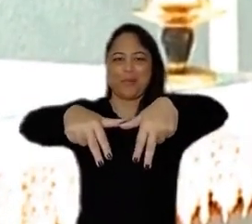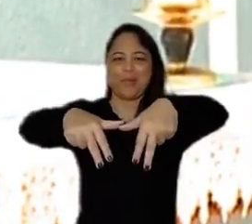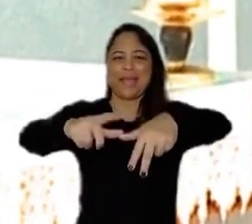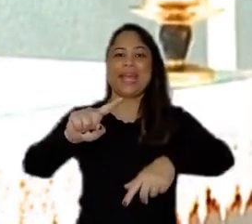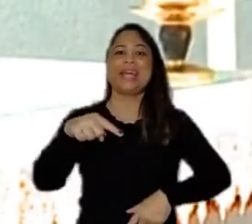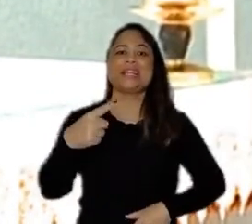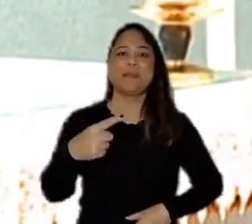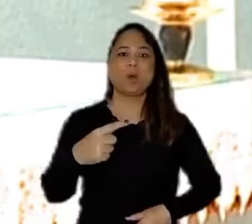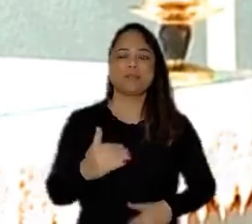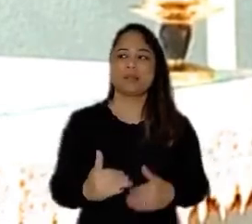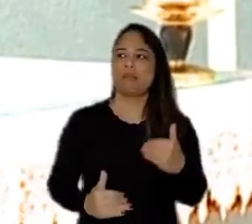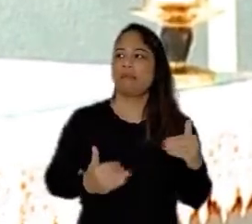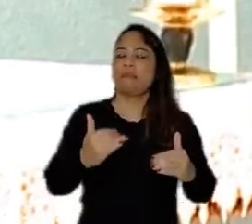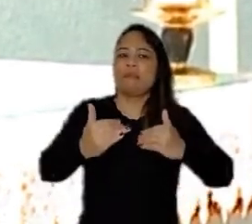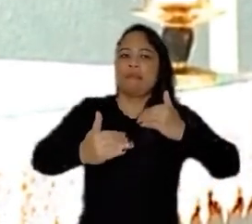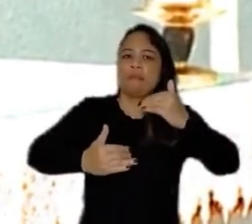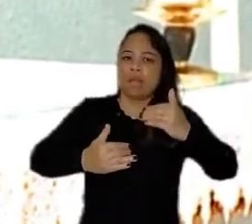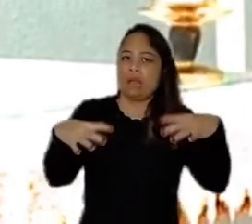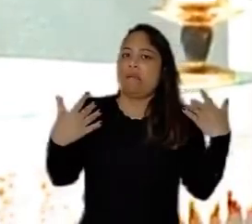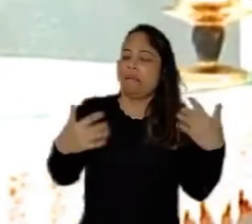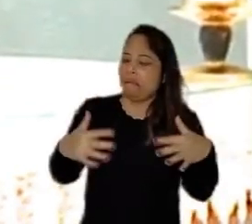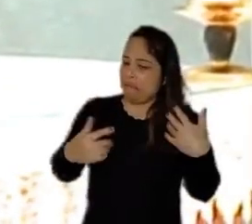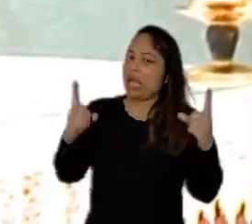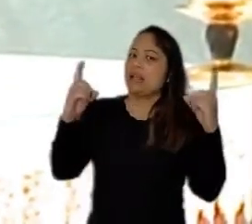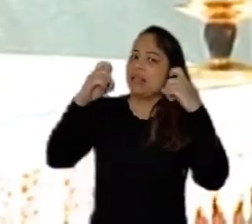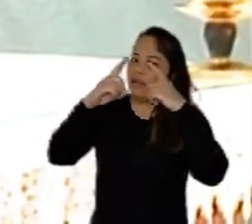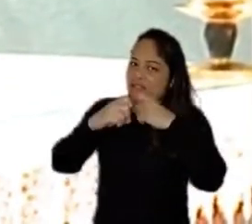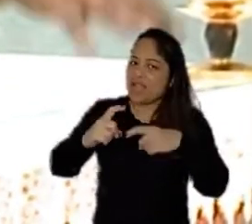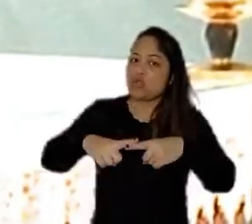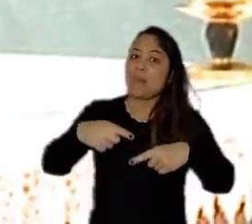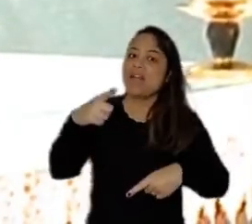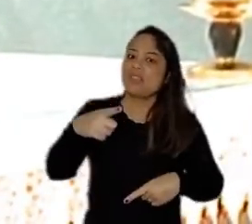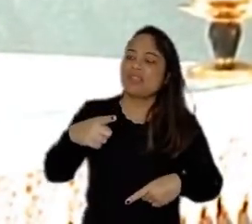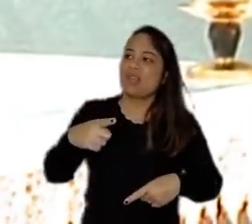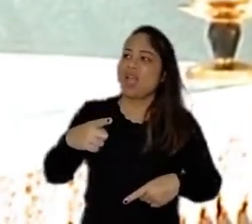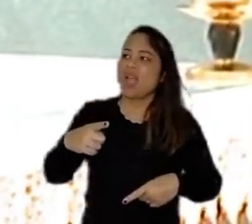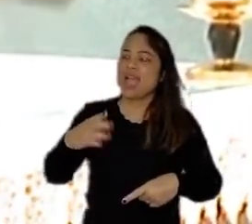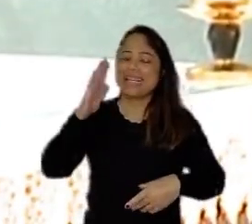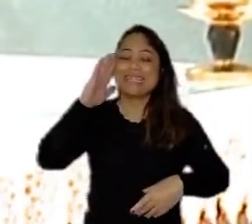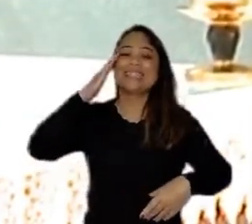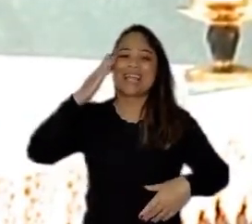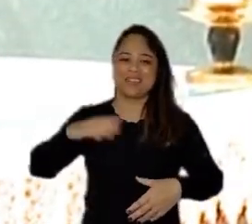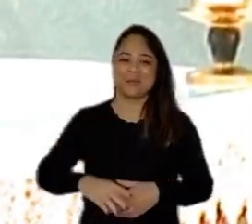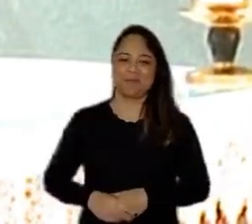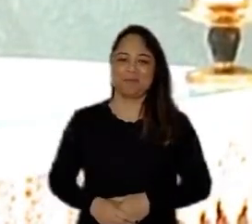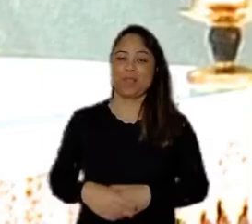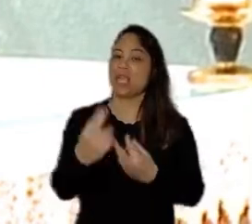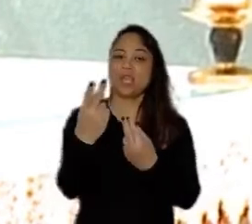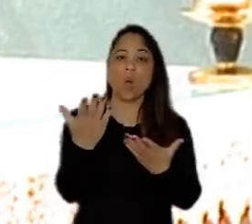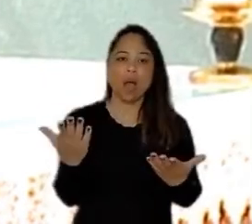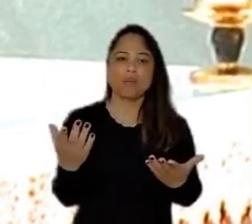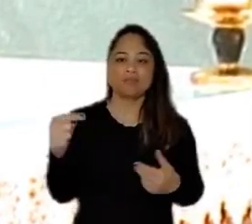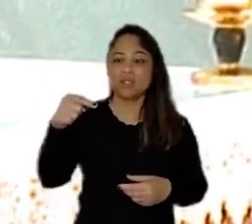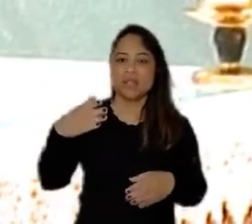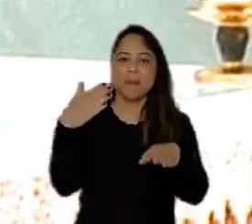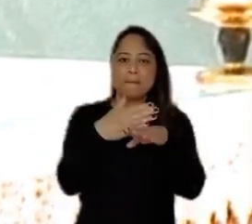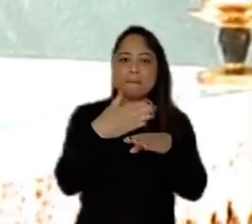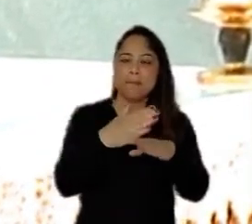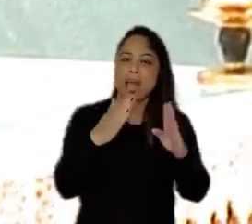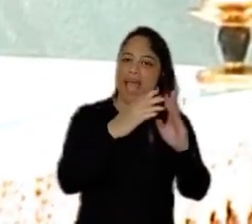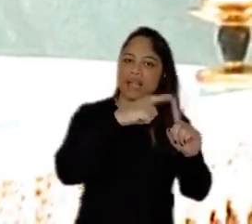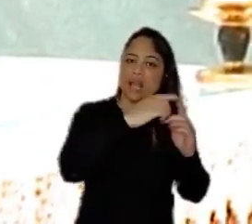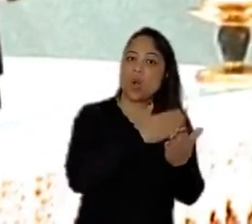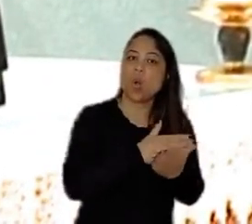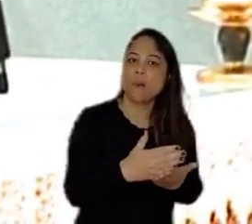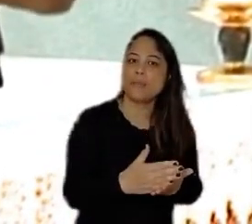a maturidade. Eu costumo dizer que quando a gente entra na igreja todo mundo é anjo, depois a gente descobre que todo mundo é diabo, depois a gente descobre